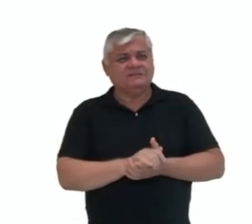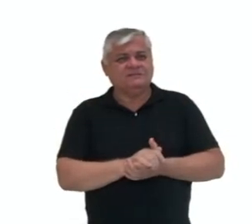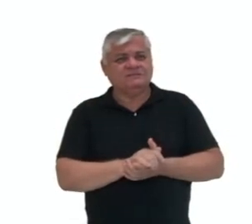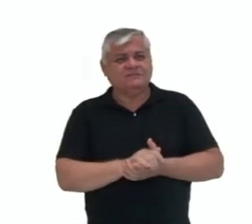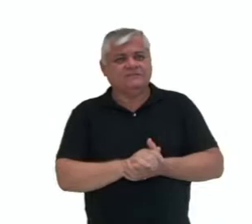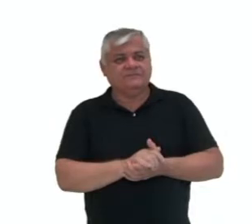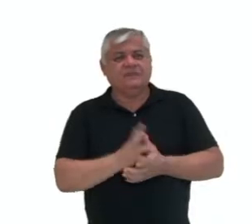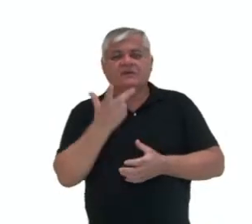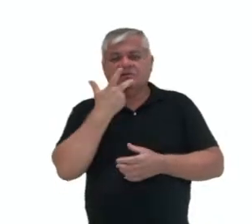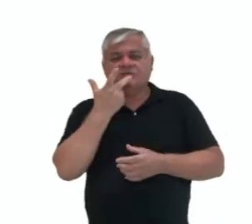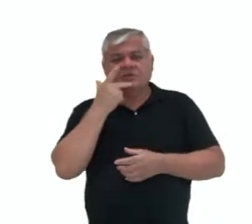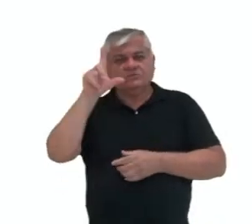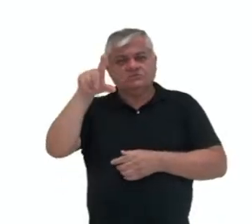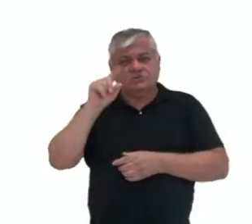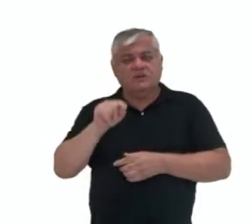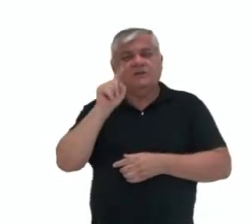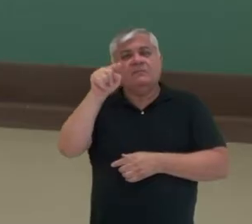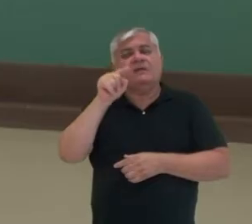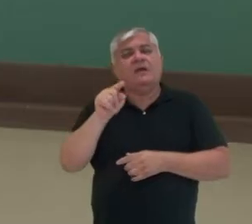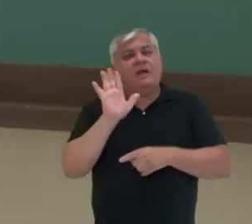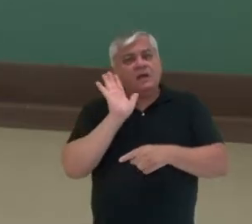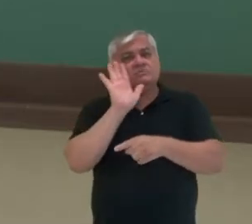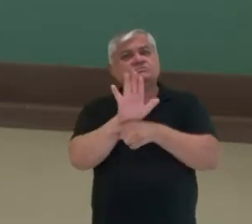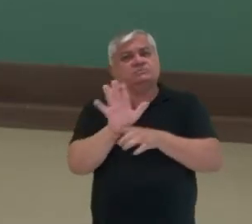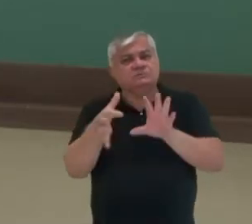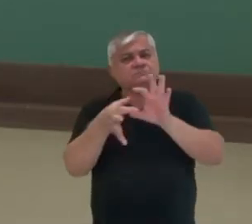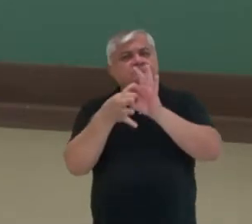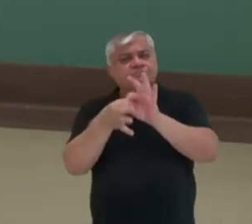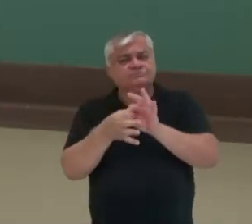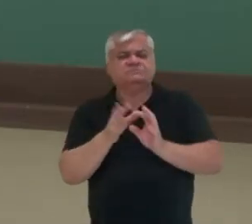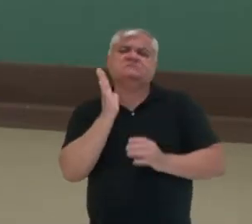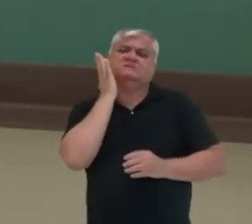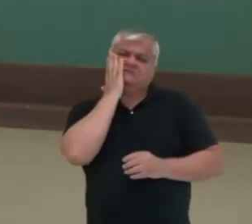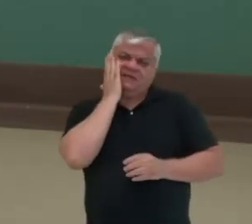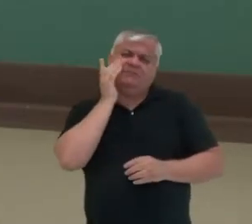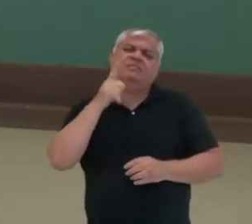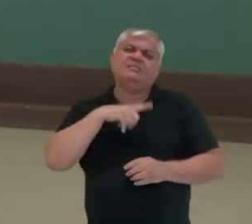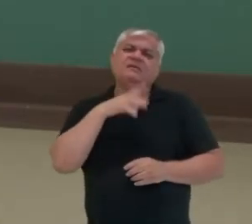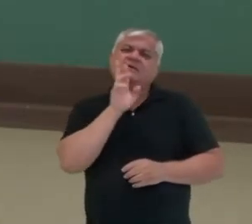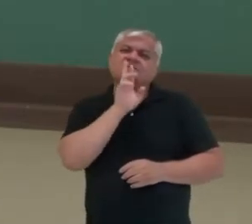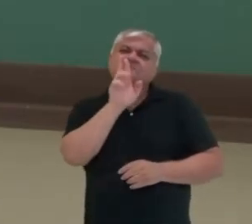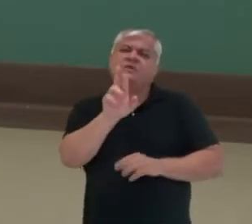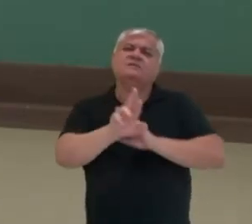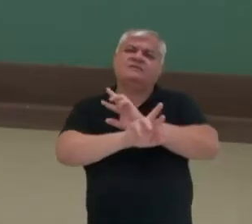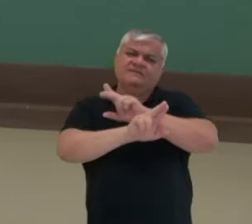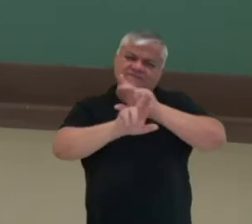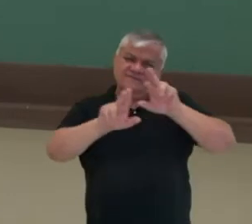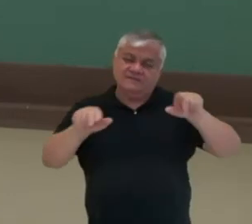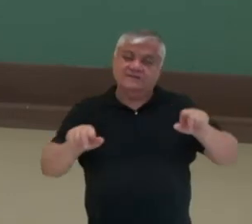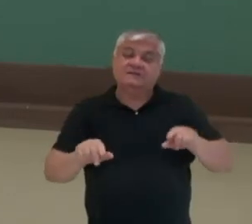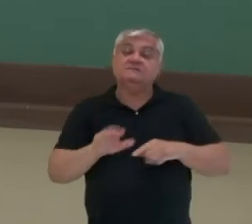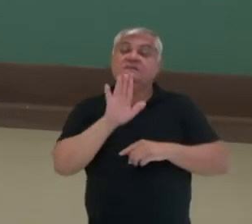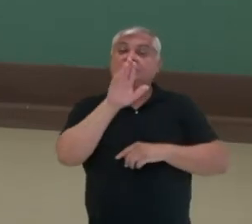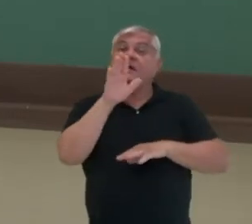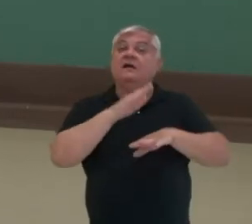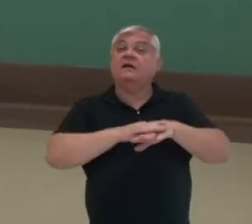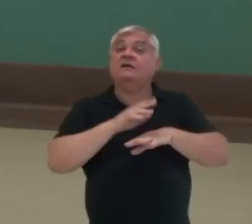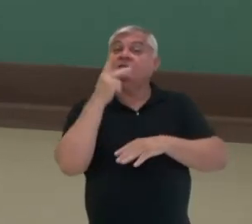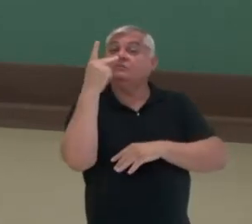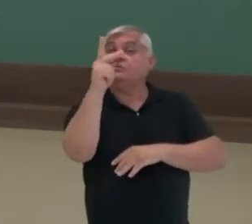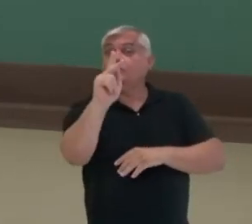essa questão aqui, é para dar um norte. Claro que nós sabemos que tem outras respostas possíveis, né? É a sua